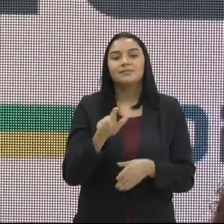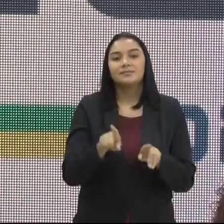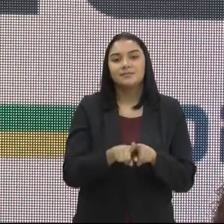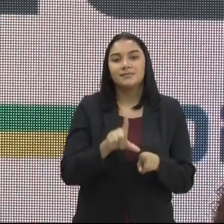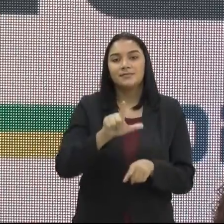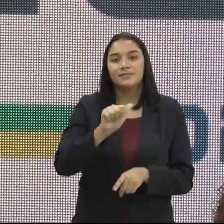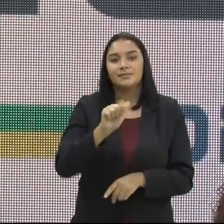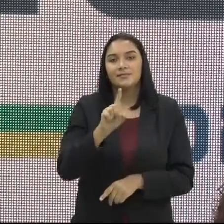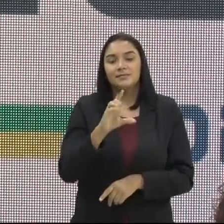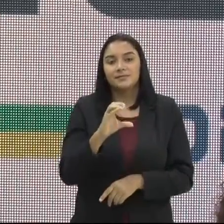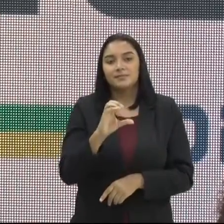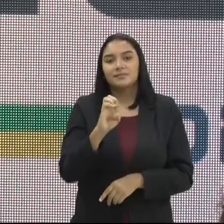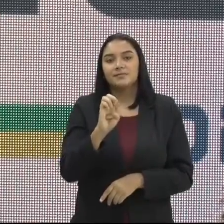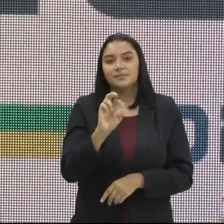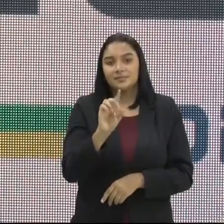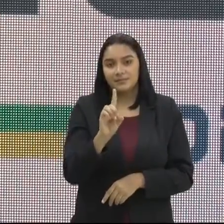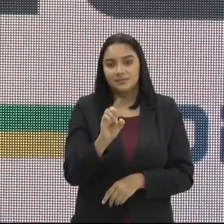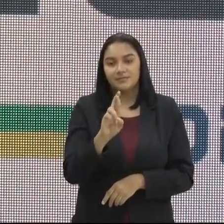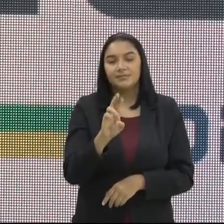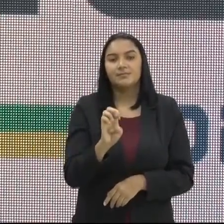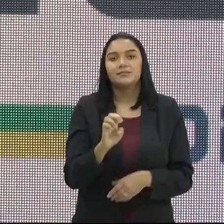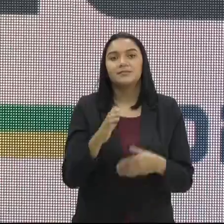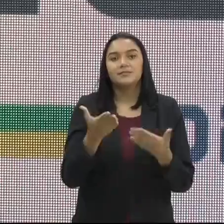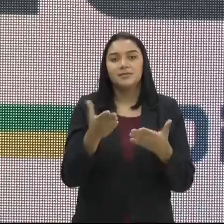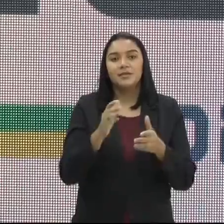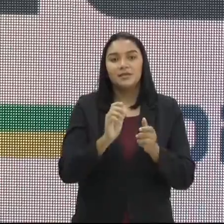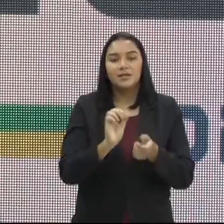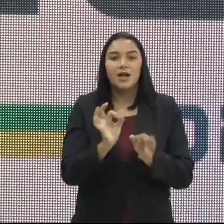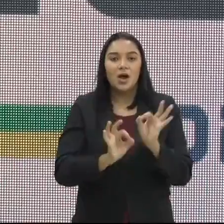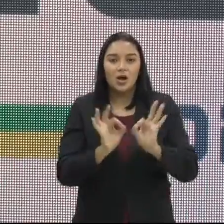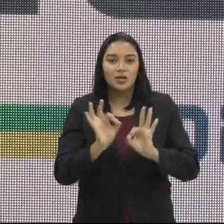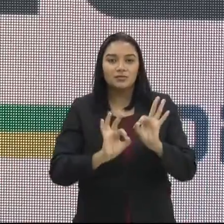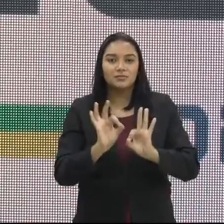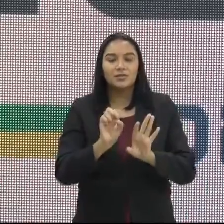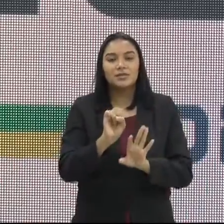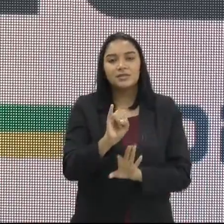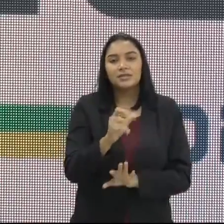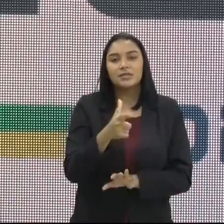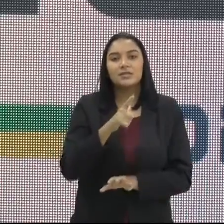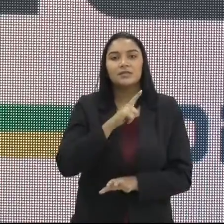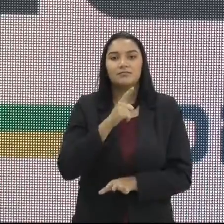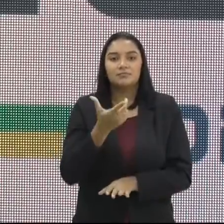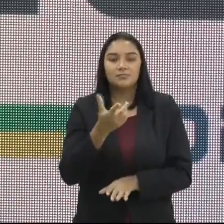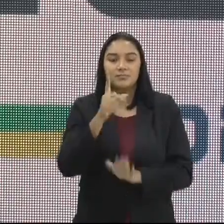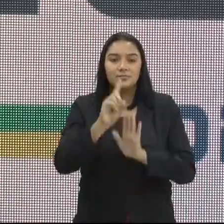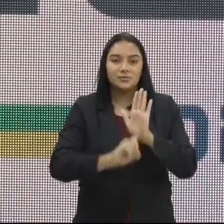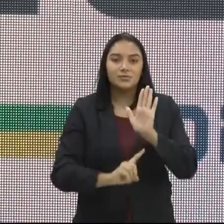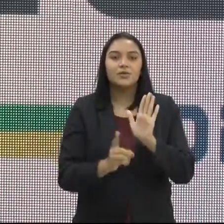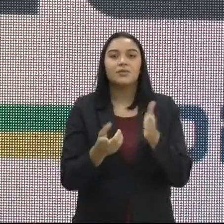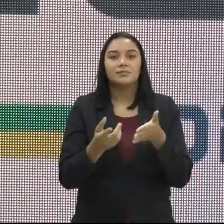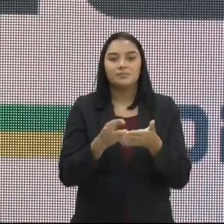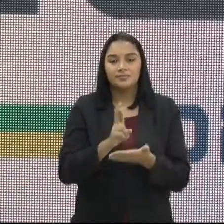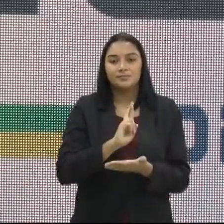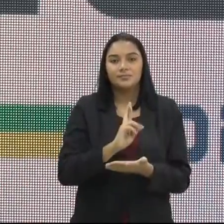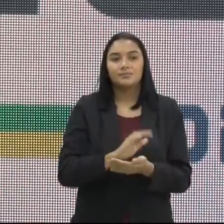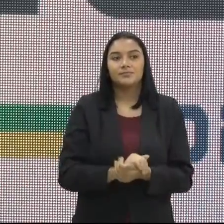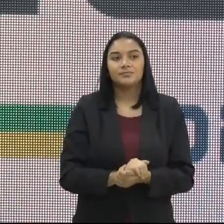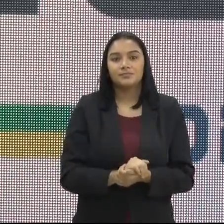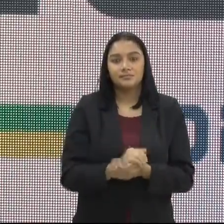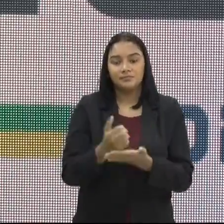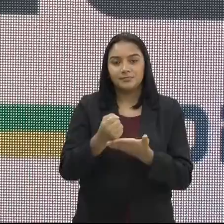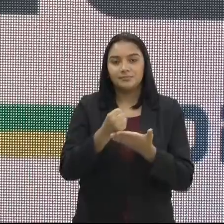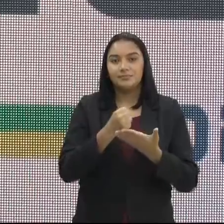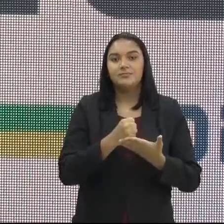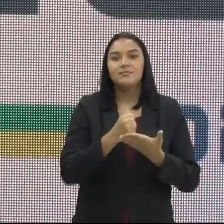Henrique Nunes, que estão aqui com a gente fazendo esse julgamento de que algum candidato queira pedir direito de resposta. Quem nos auxilia são os